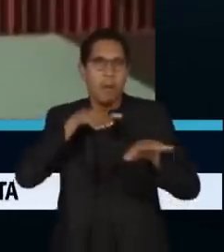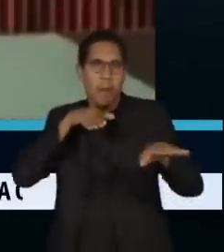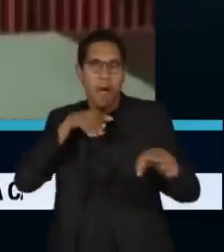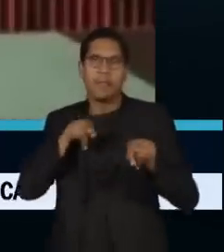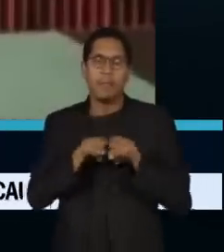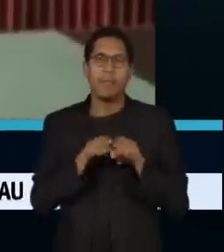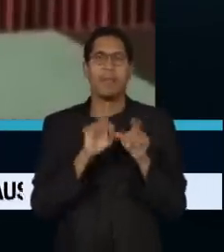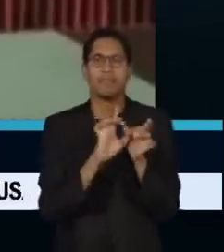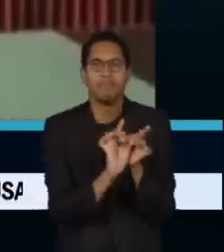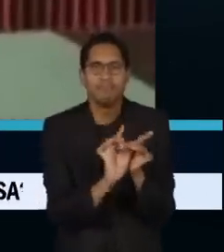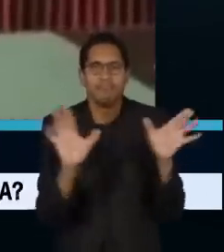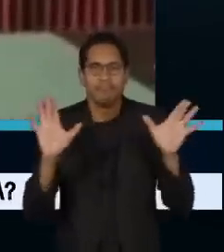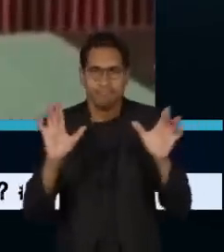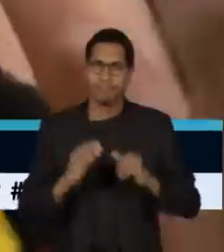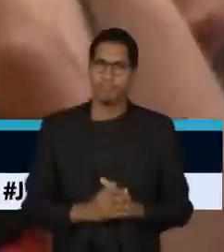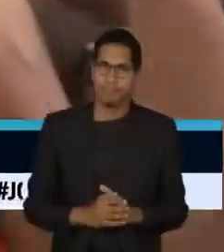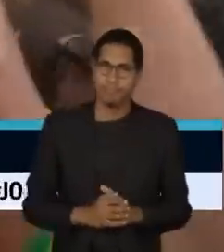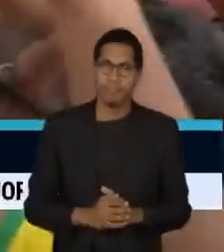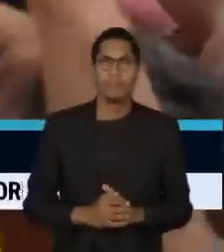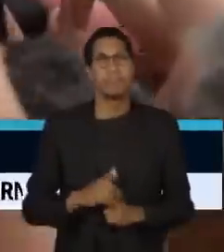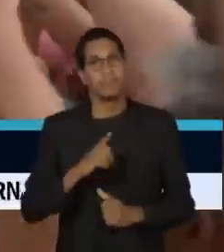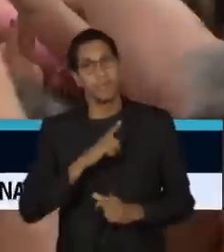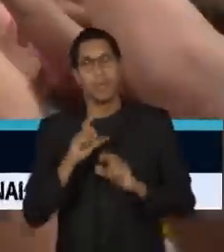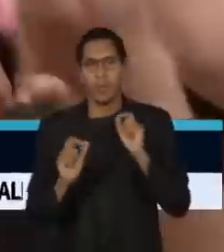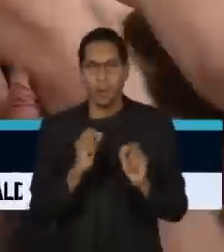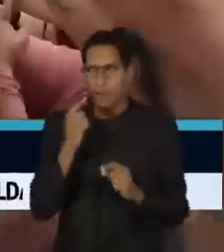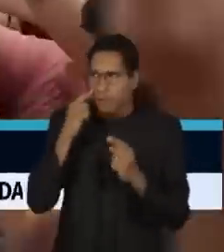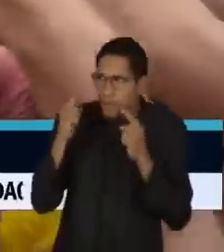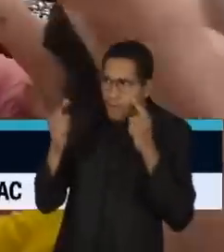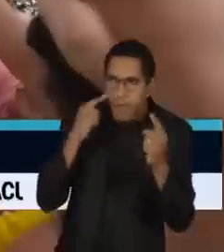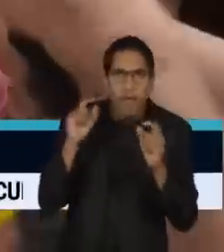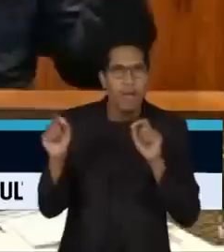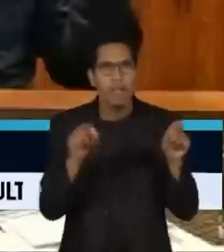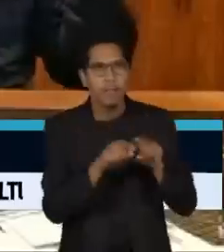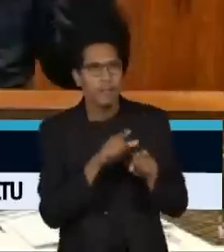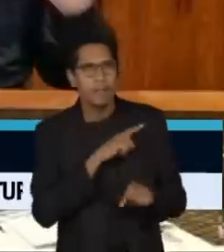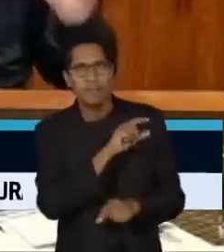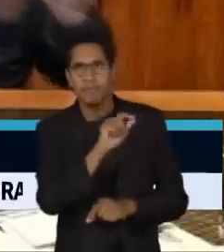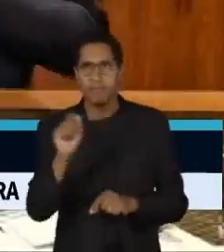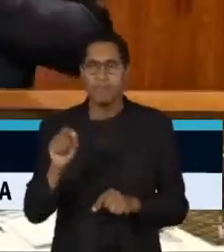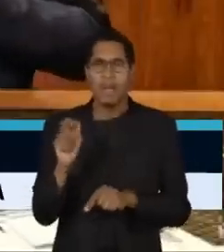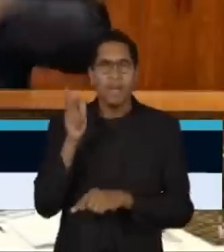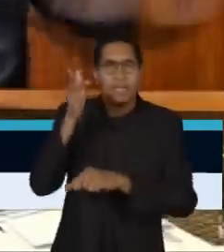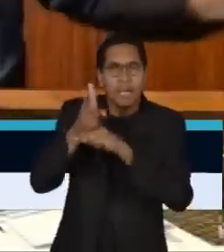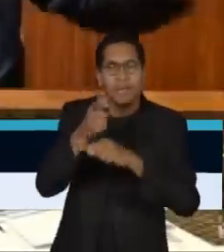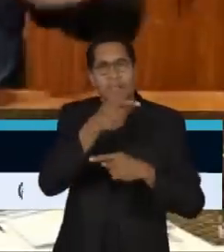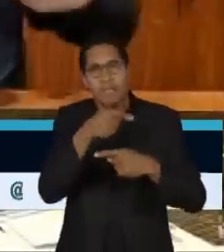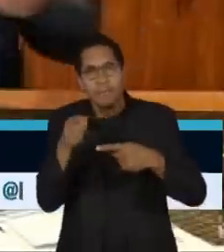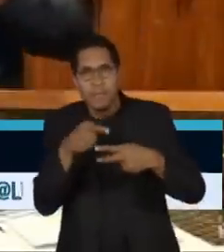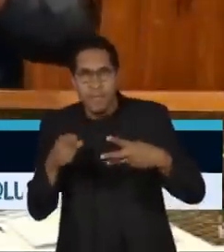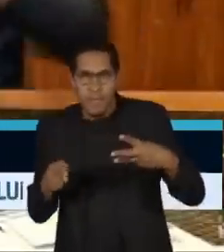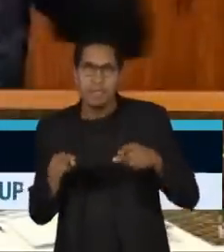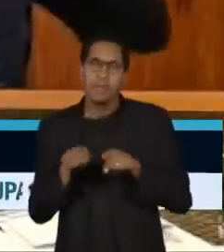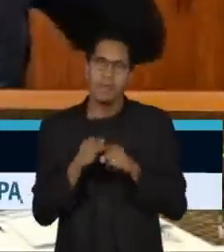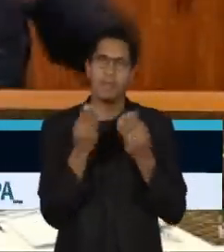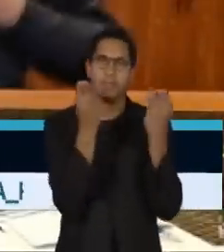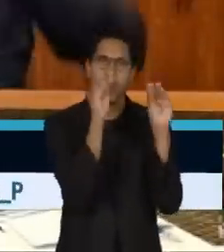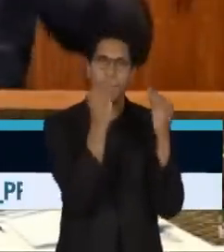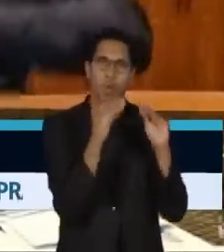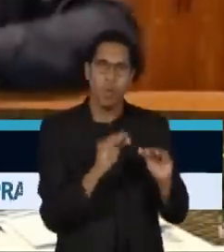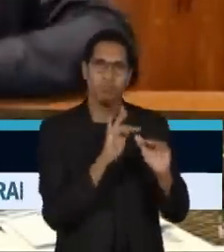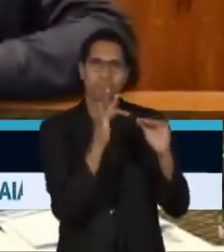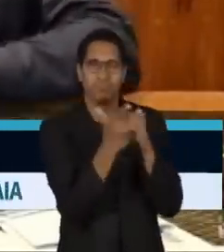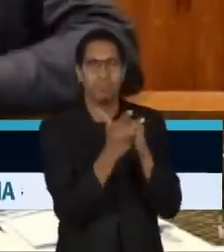O comportamento recluso contrasta com a postura habitual dele, que interrompeu as lives semanais e reduziu as postagens nas